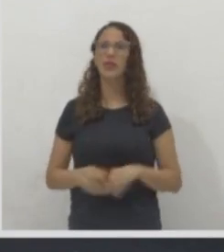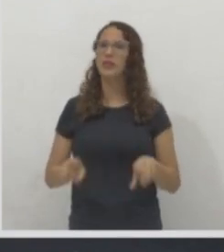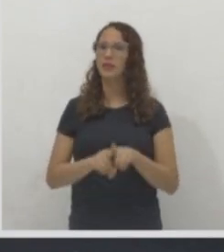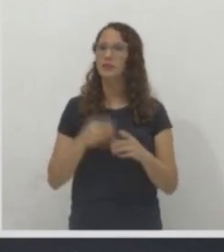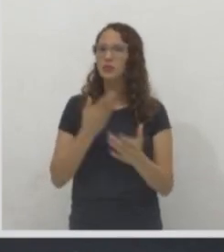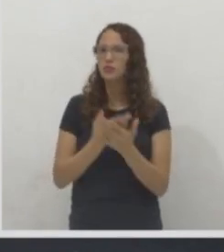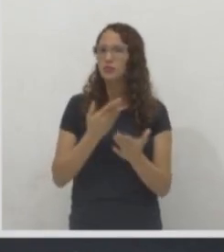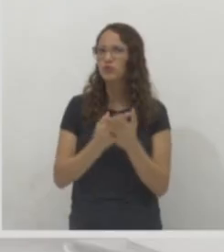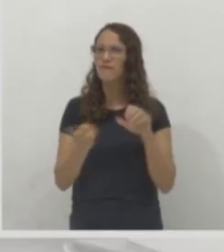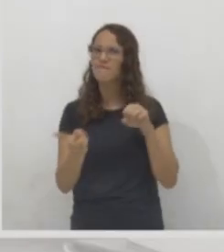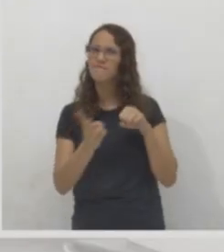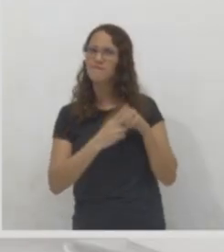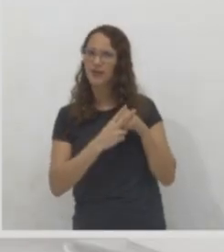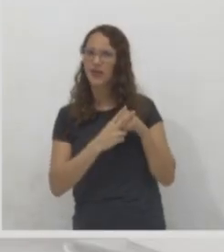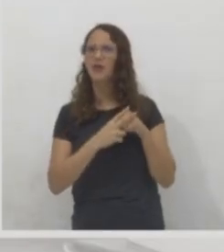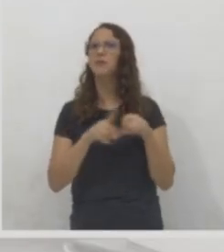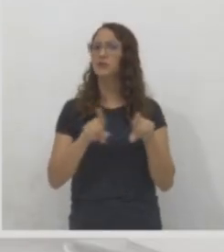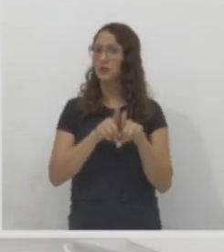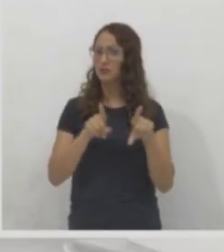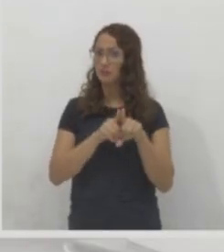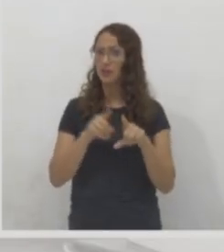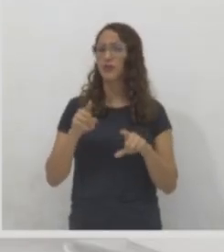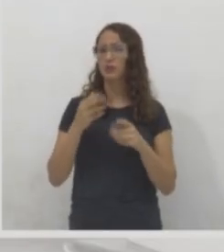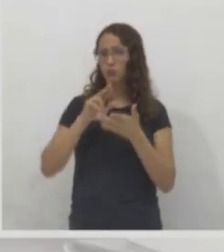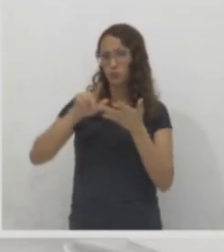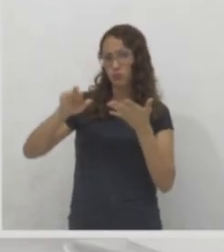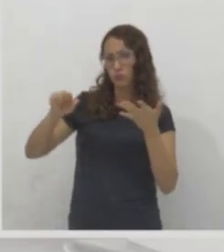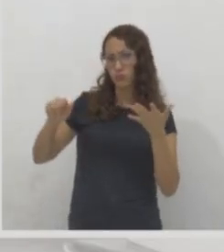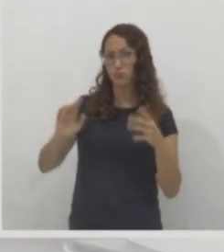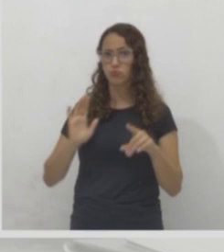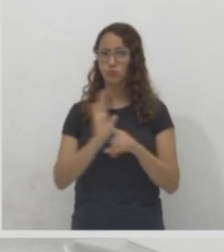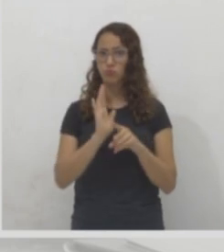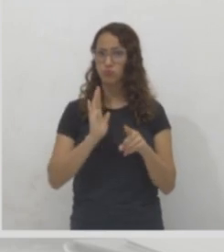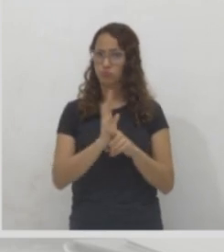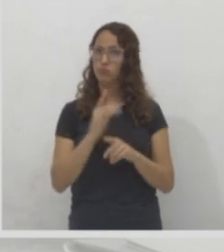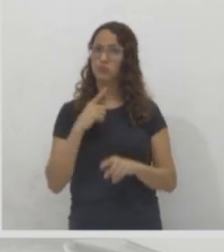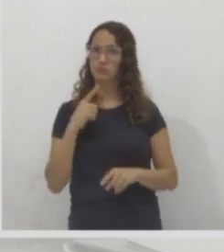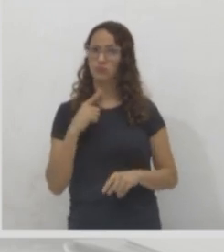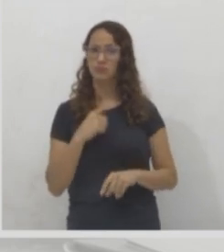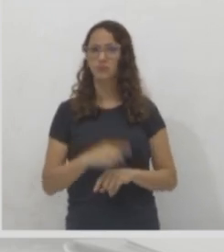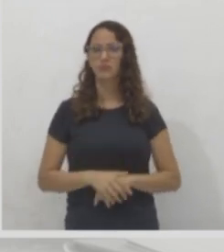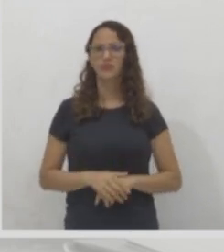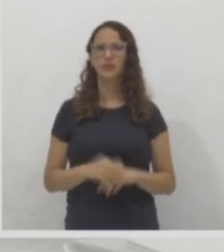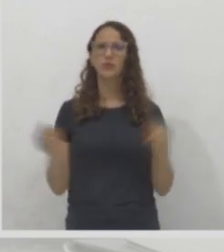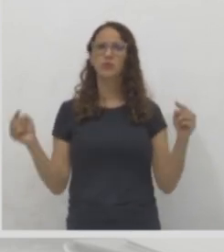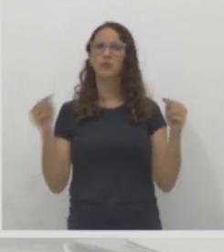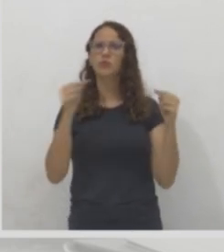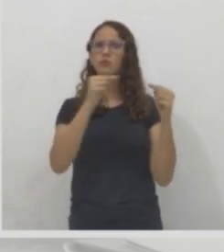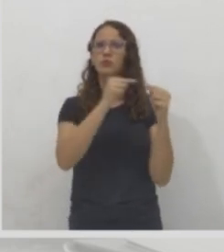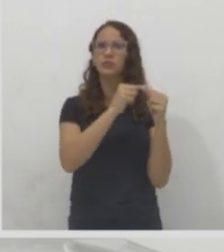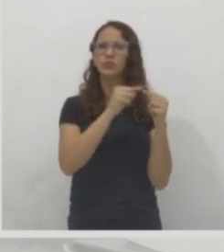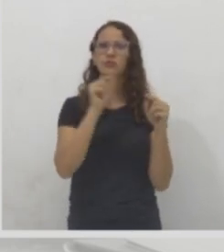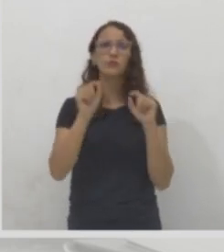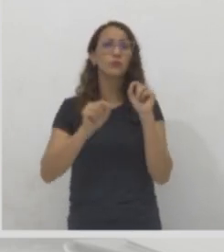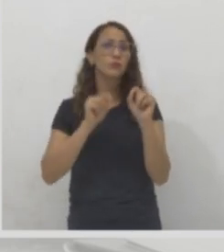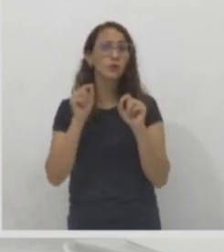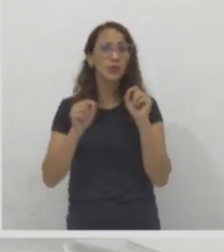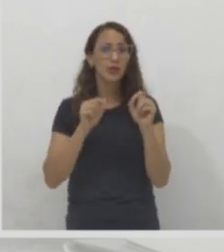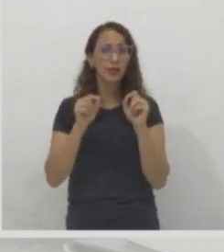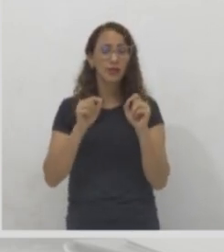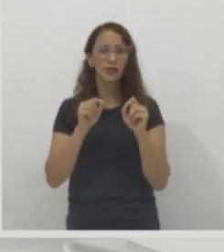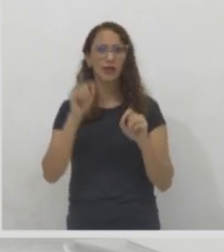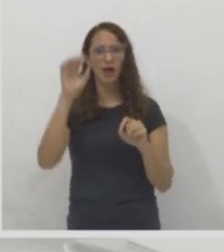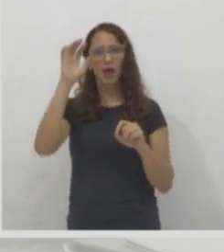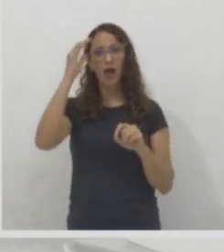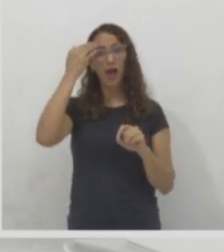seus complementos. O objetivo da nossa aula é compreender os aspectos sociais